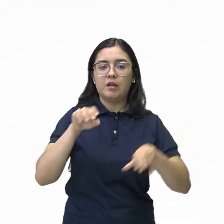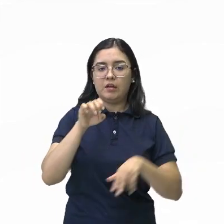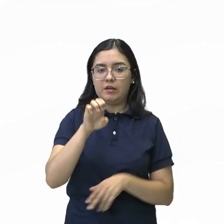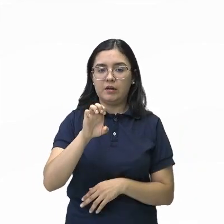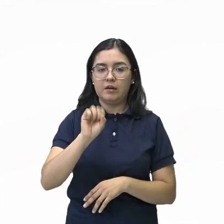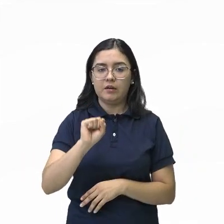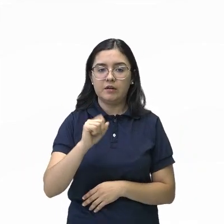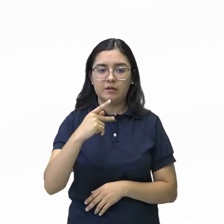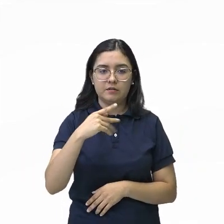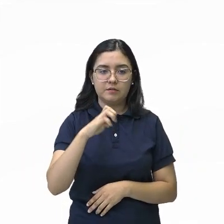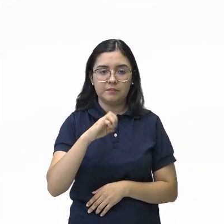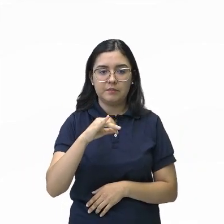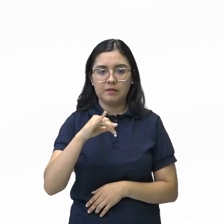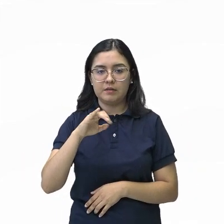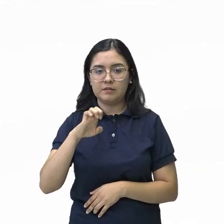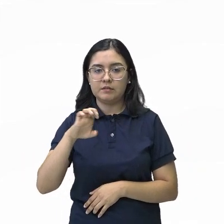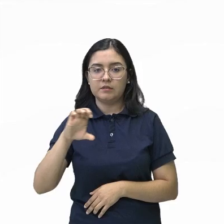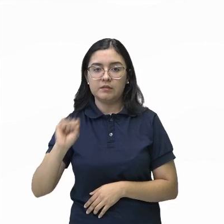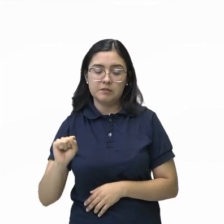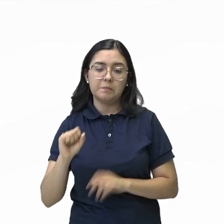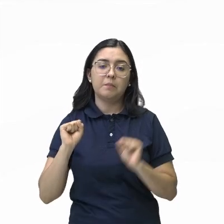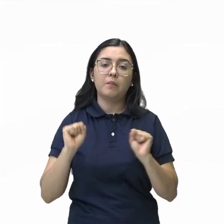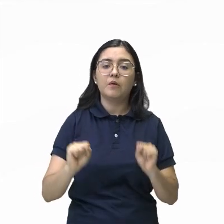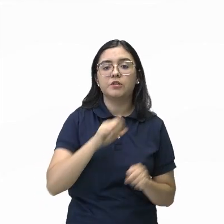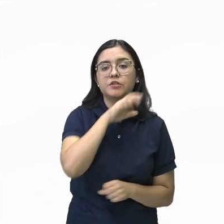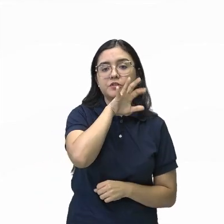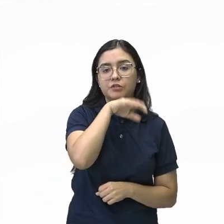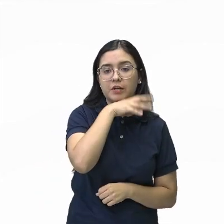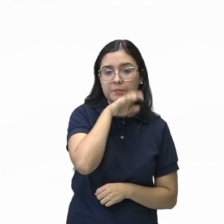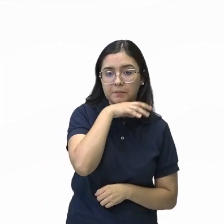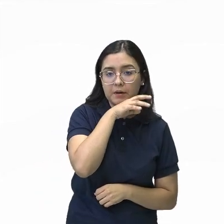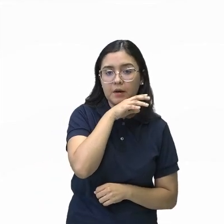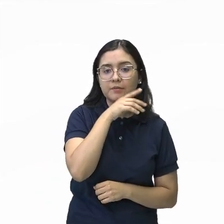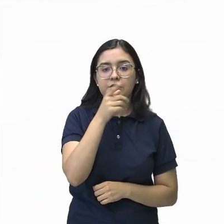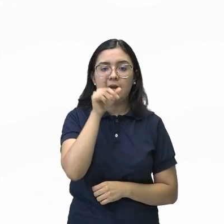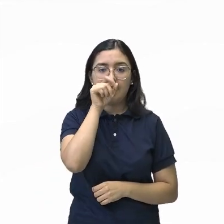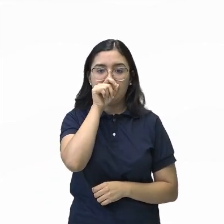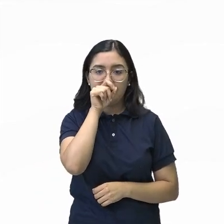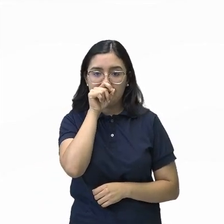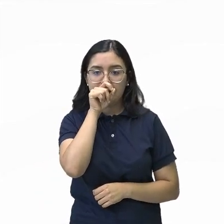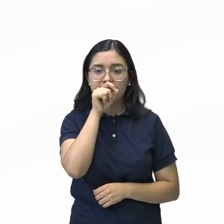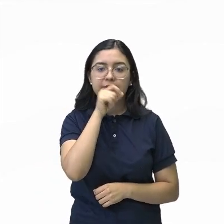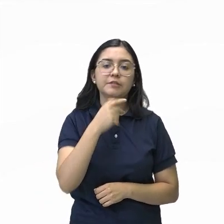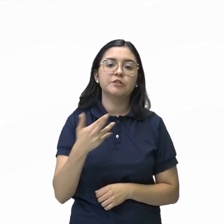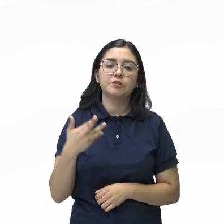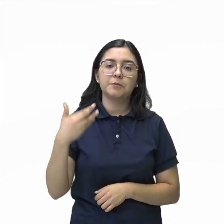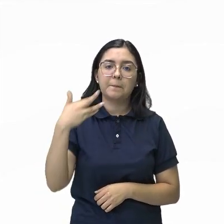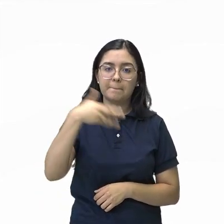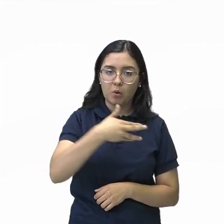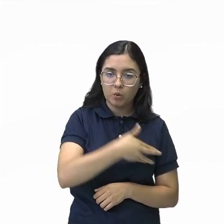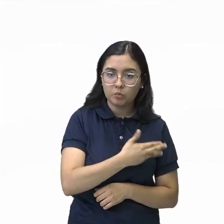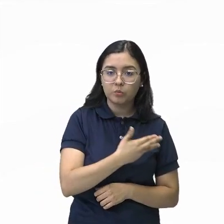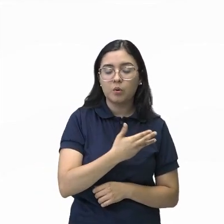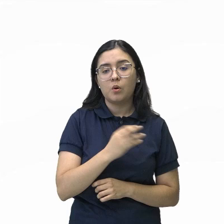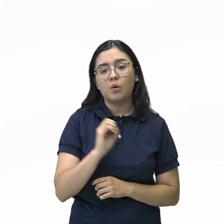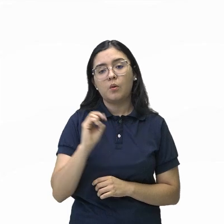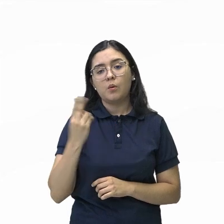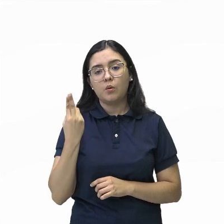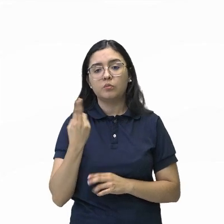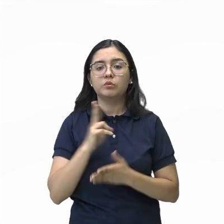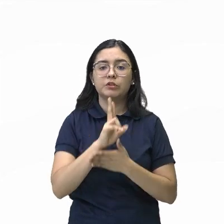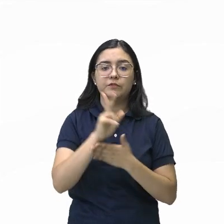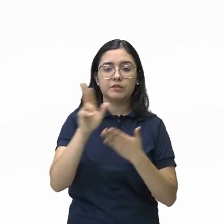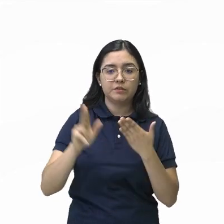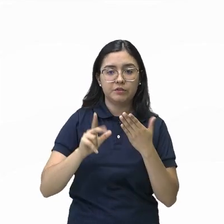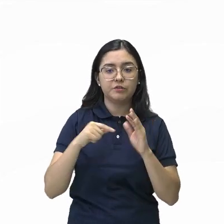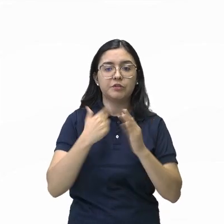tá? Sejam espécies de animais, como a gente está vendo aí na imagem, de araras, de botos, né? Ou também diversidade aí